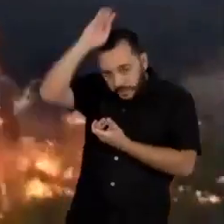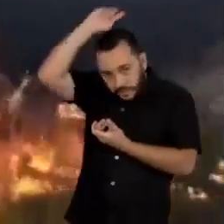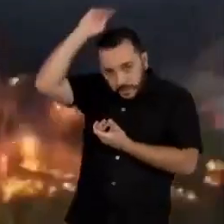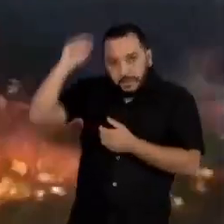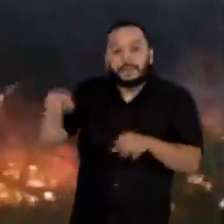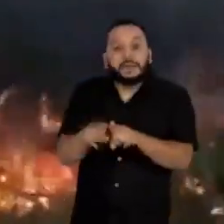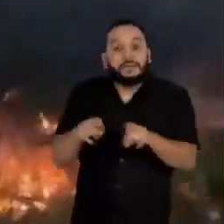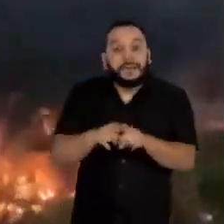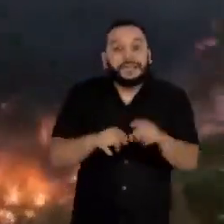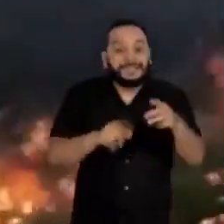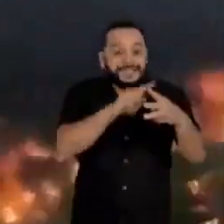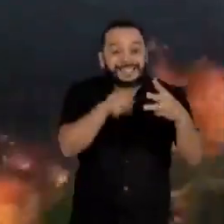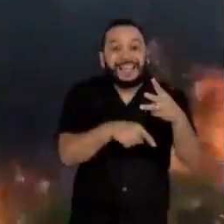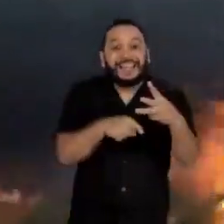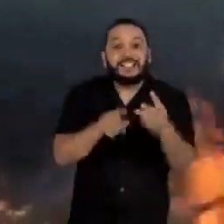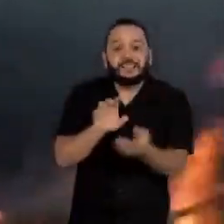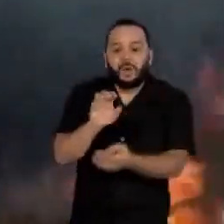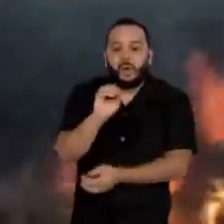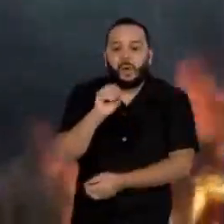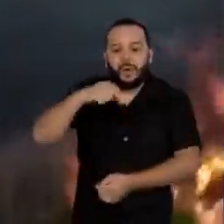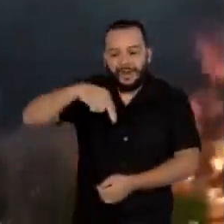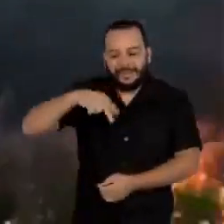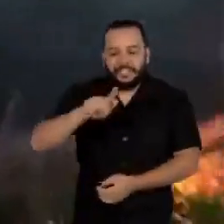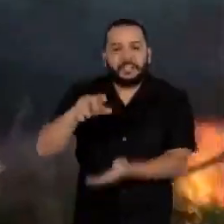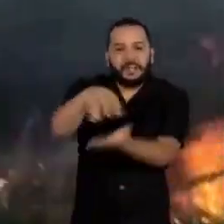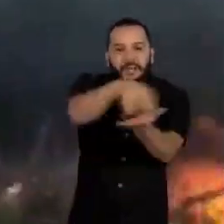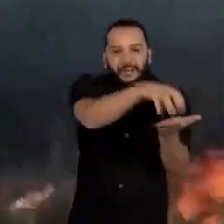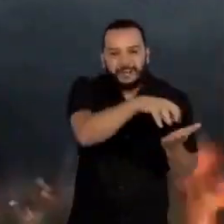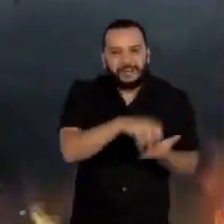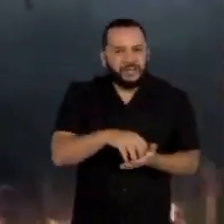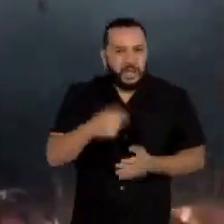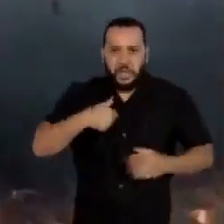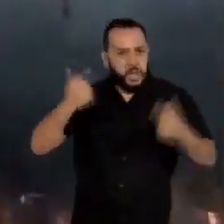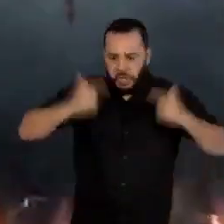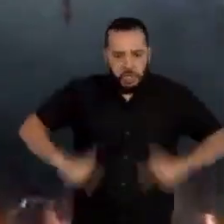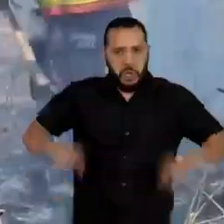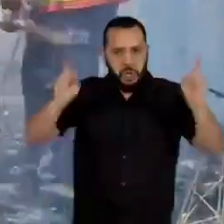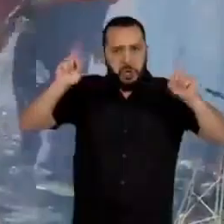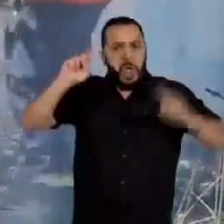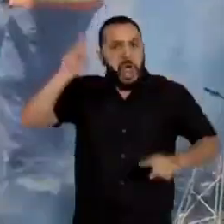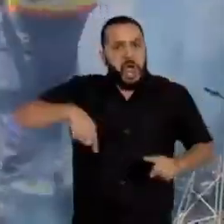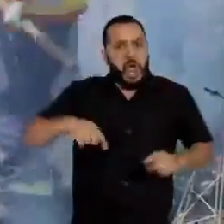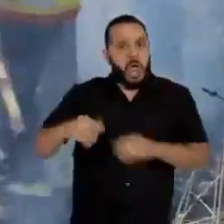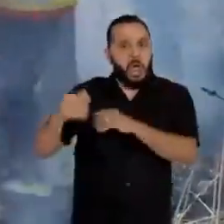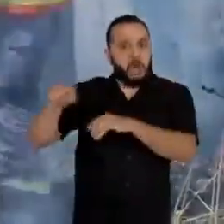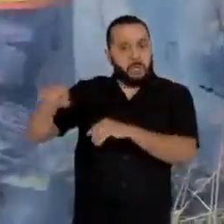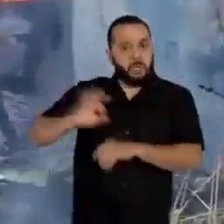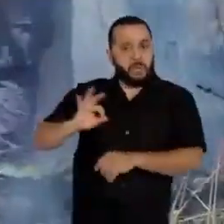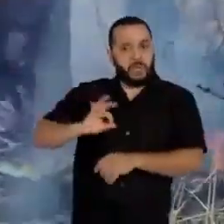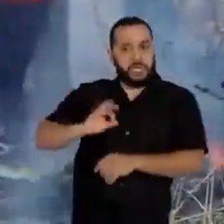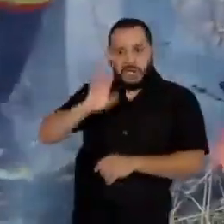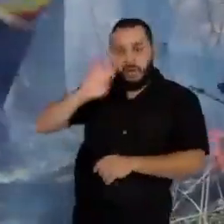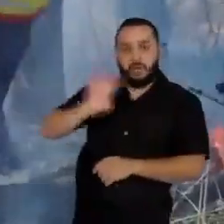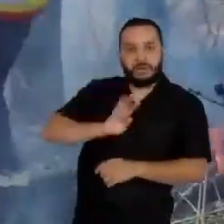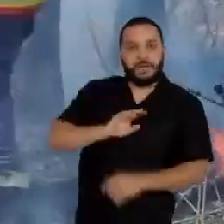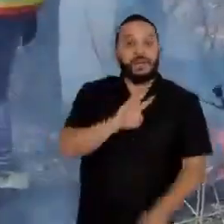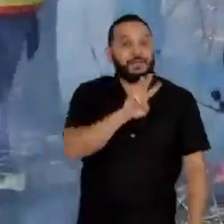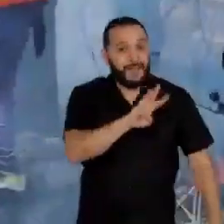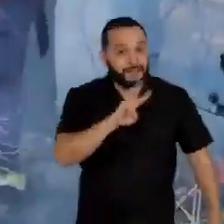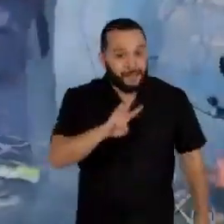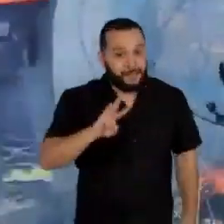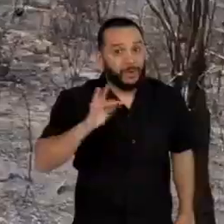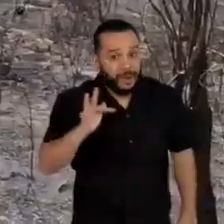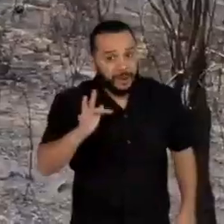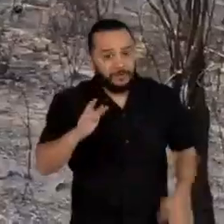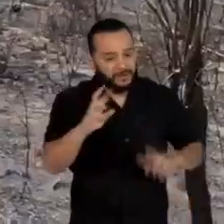qualquer irregularidade e afirmam que a ação foi uma arbitrariedade da polícia. A WWF diz que está